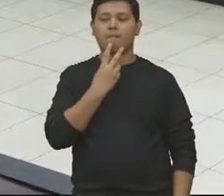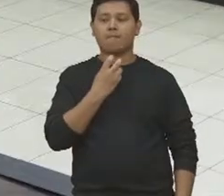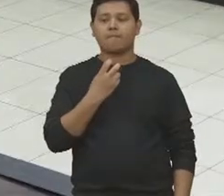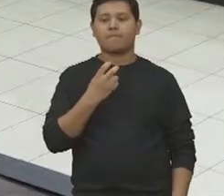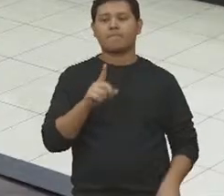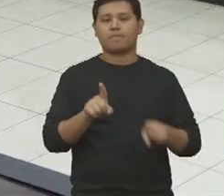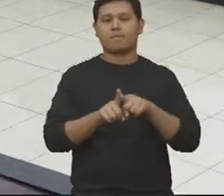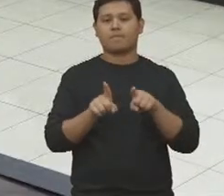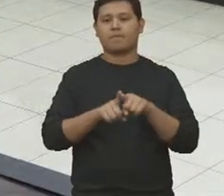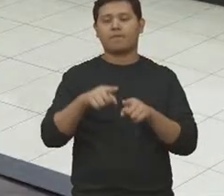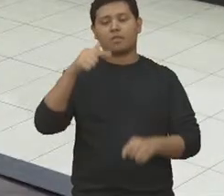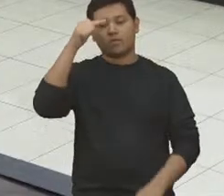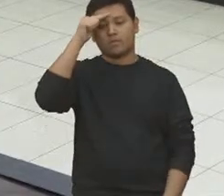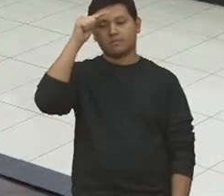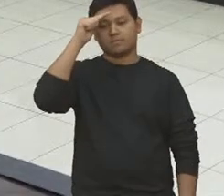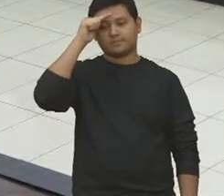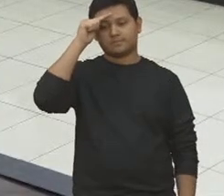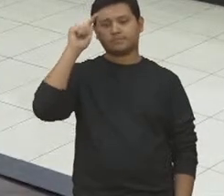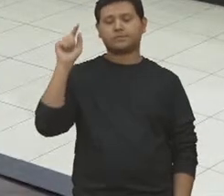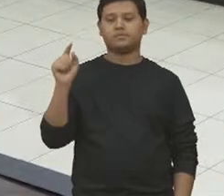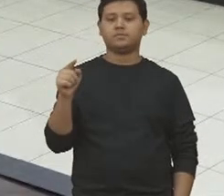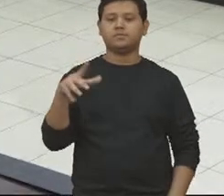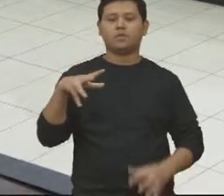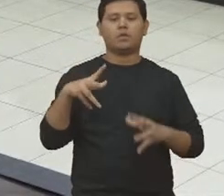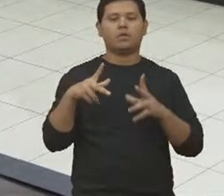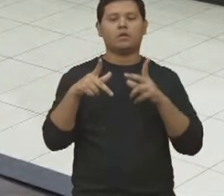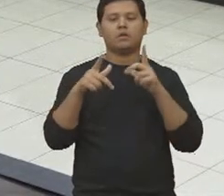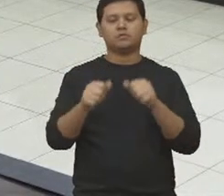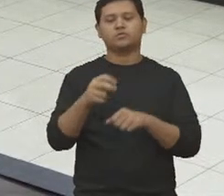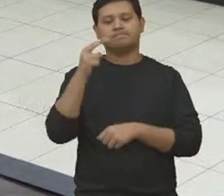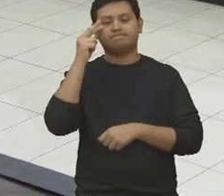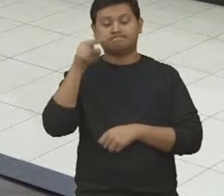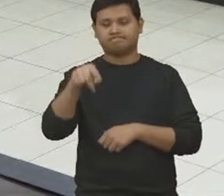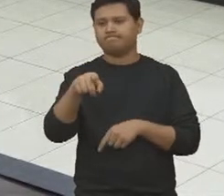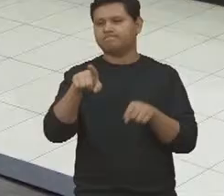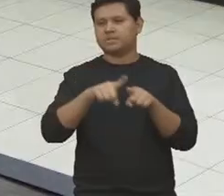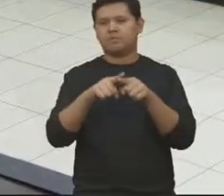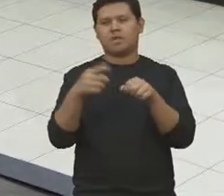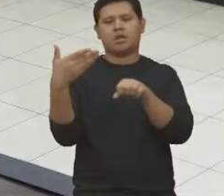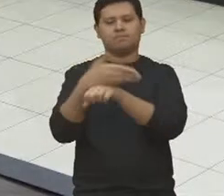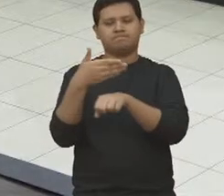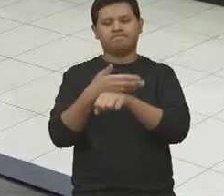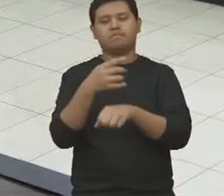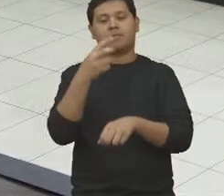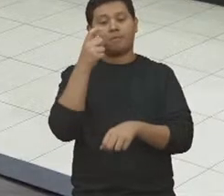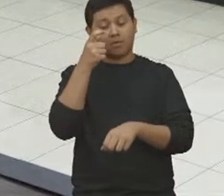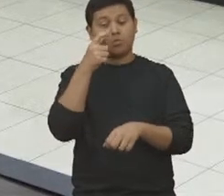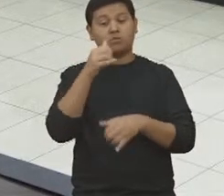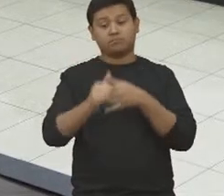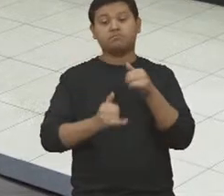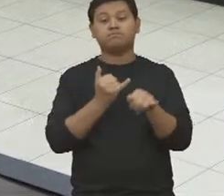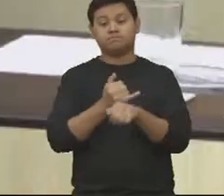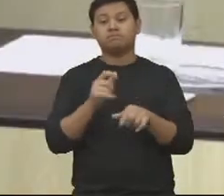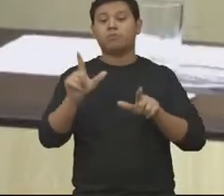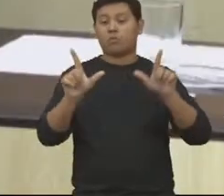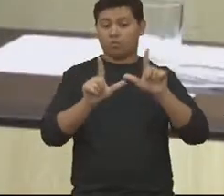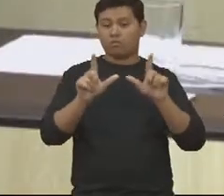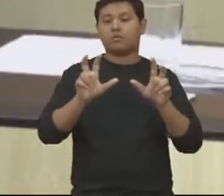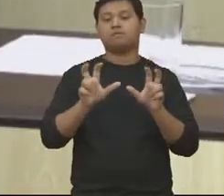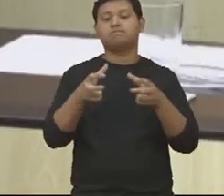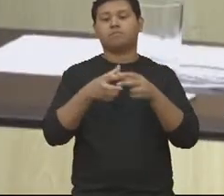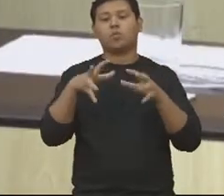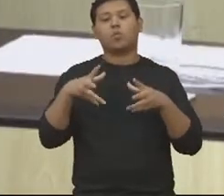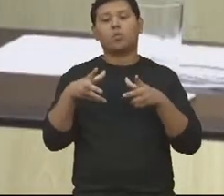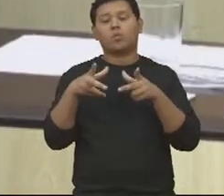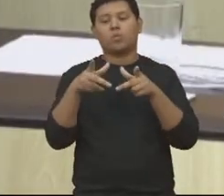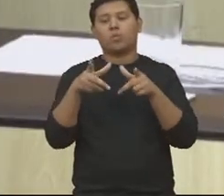Lua e vereador Luiz Flávio. Agradecer aqui a todos os presentes nas galerias, aos internautas, TV Câmara, todos da